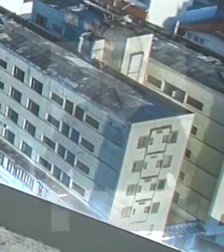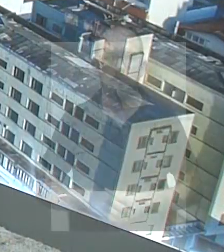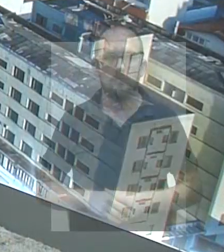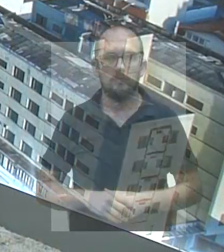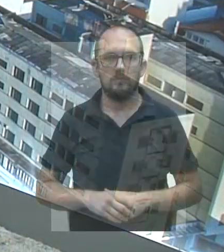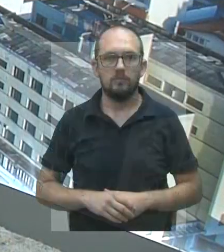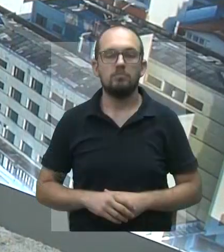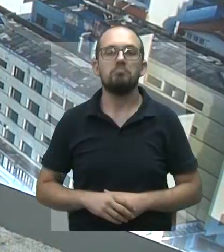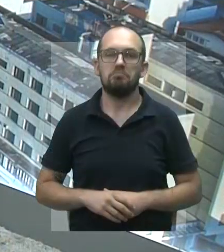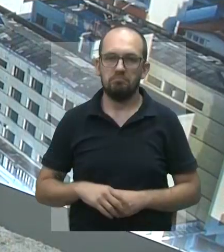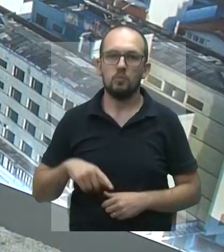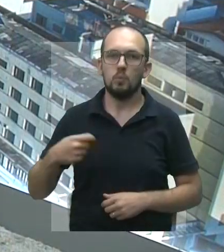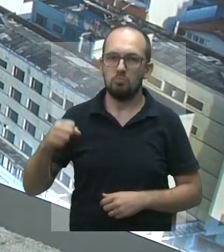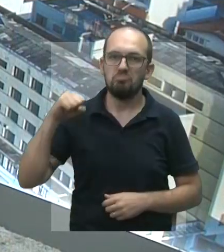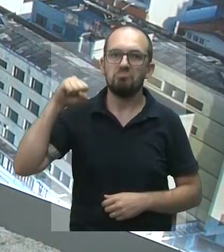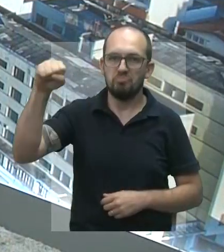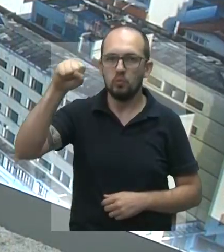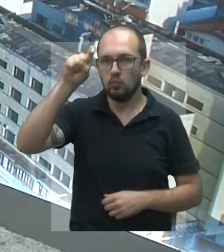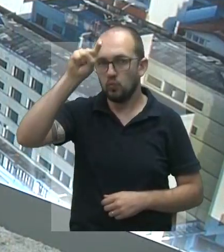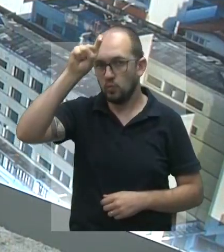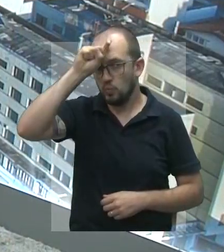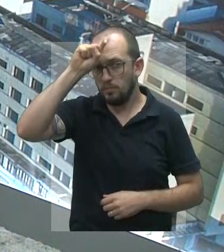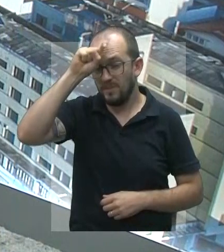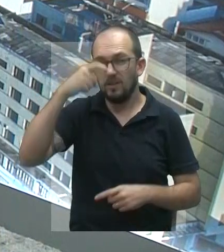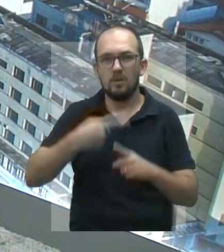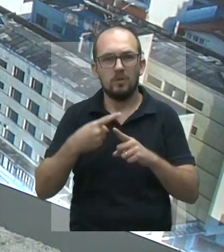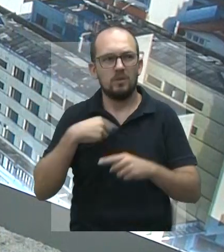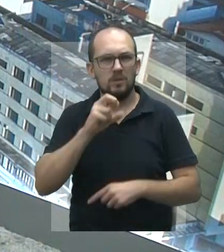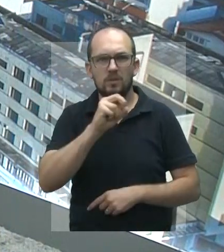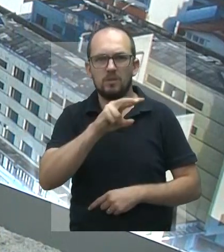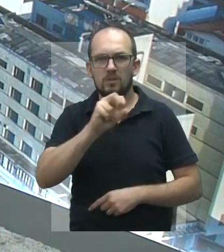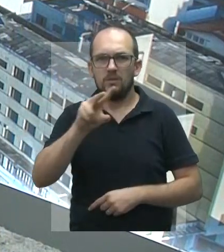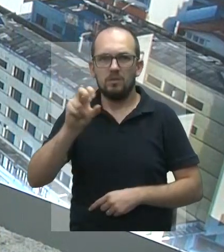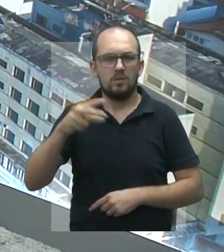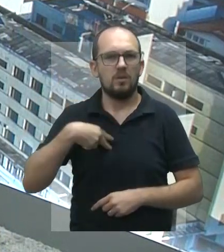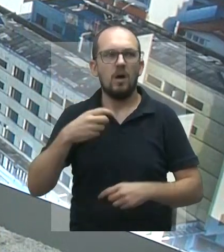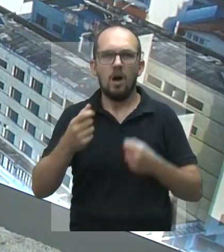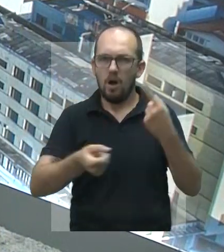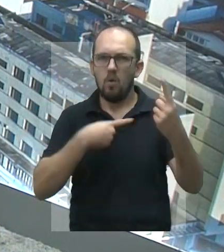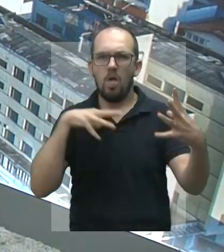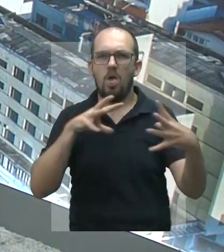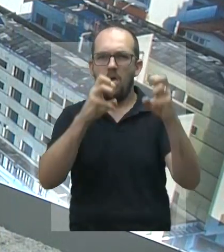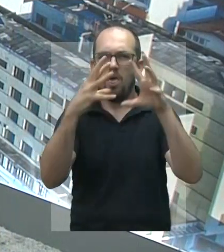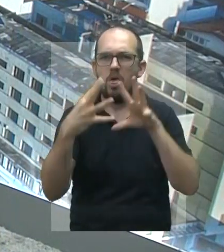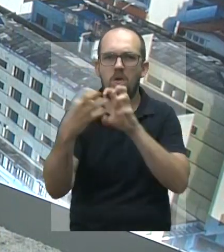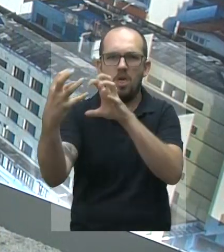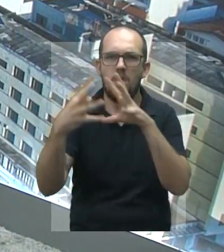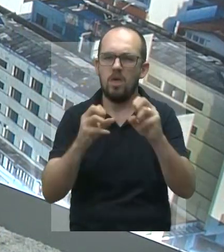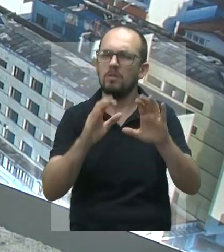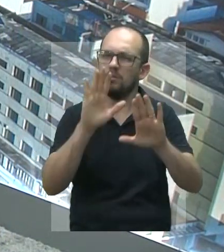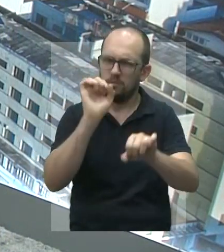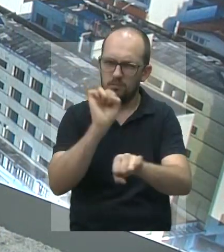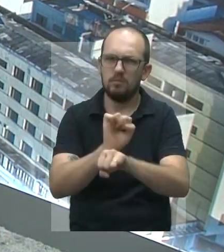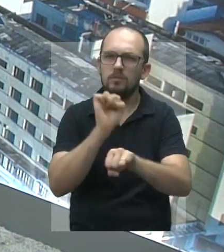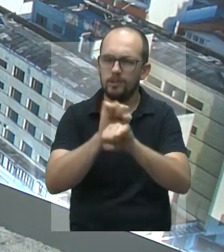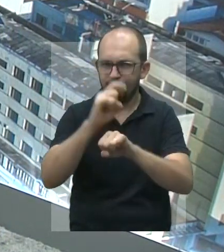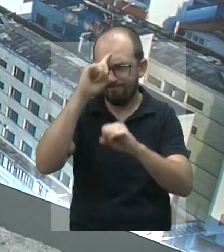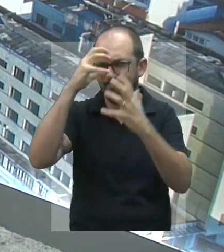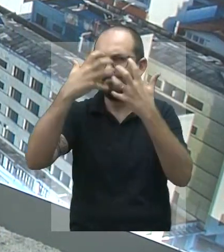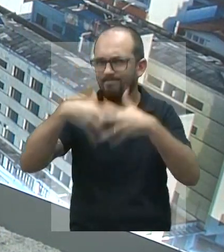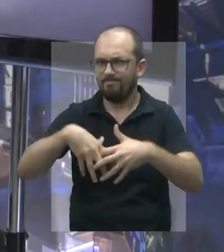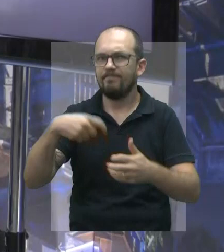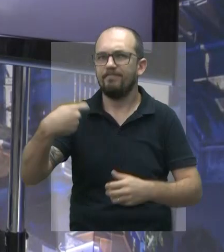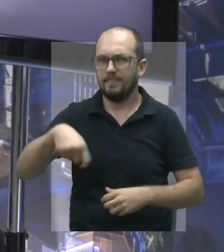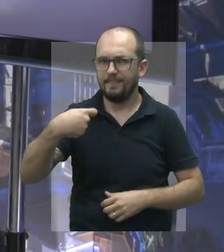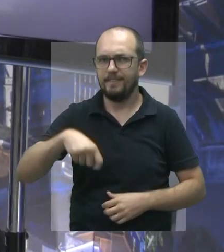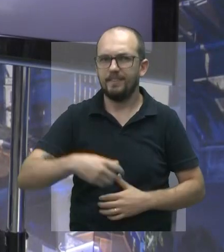E viva Zumbi, né? Em tempos de tanta intolerância, a gente tem que parar, refletir e colocar a mão na consciência. E